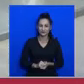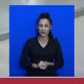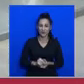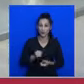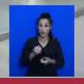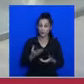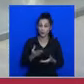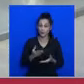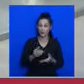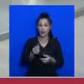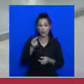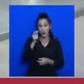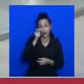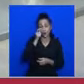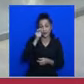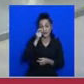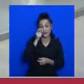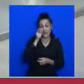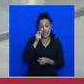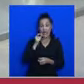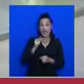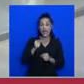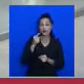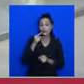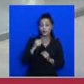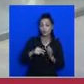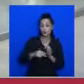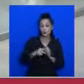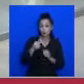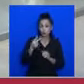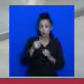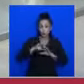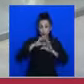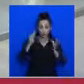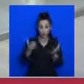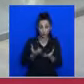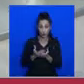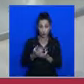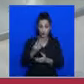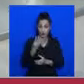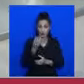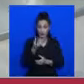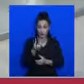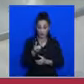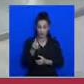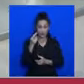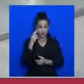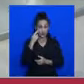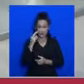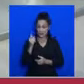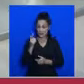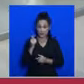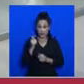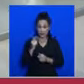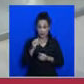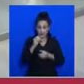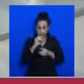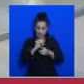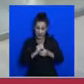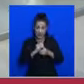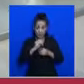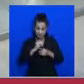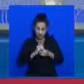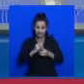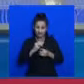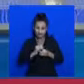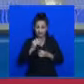Bom, eu gostaria de fazer uma observação somente no nosso segundo globo, é que a bola 46 rosa não desceu